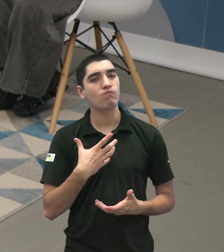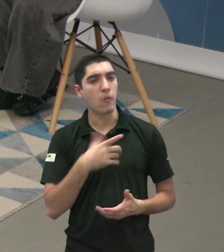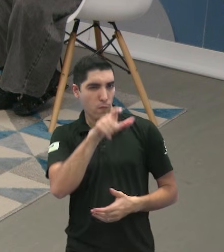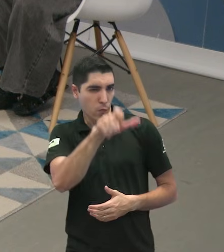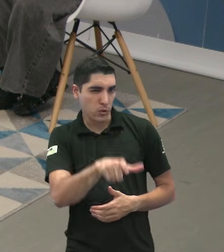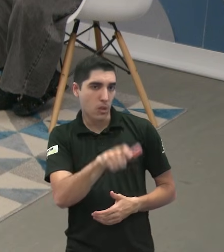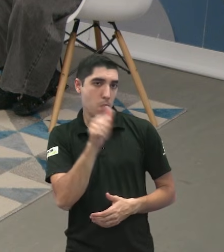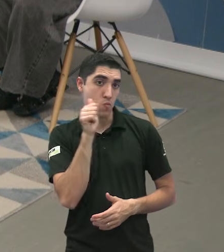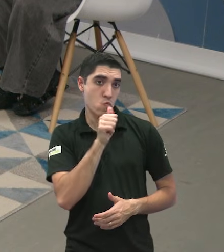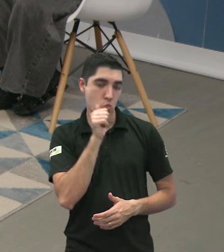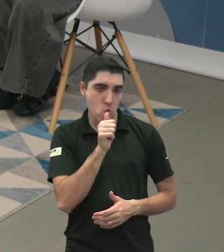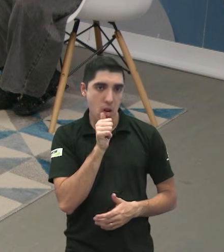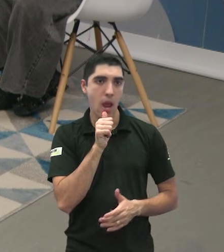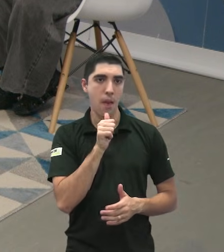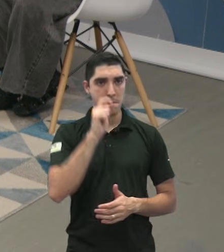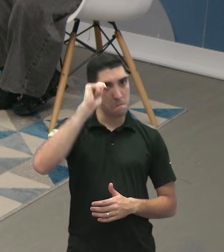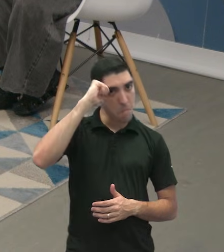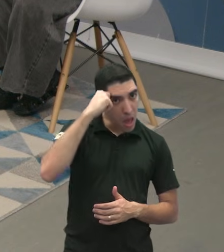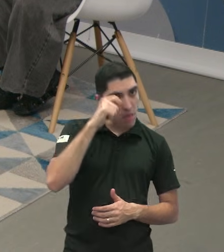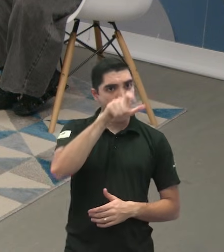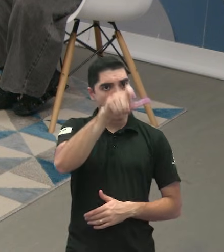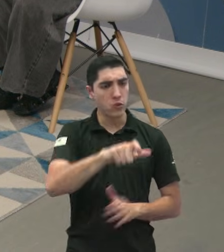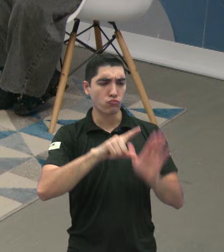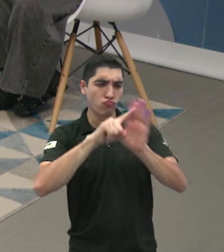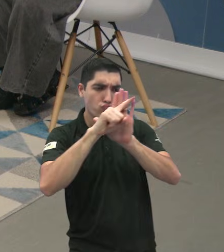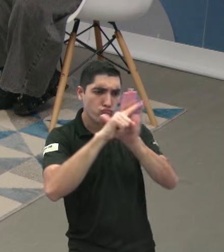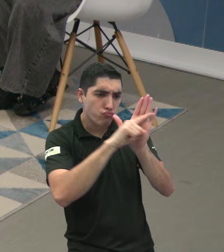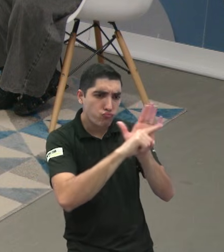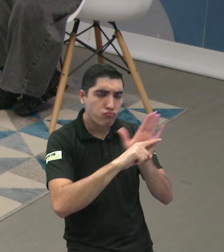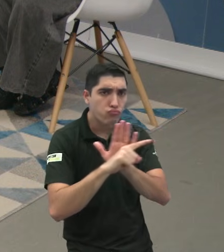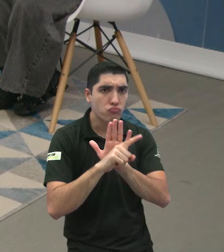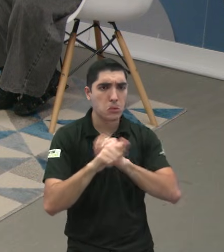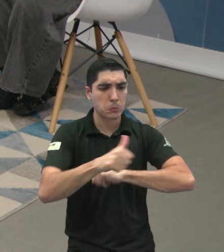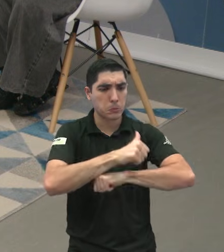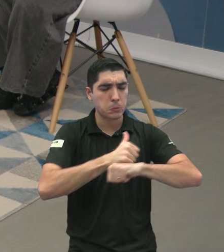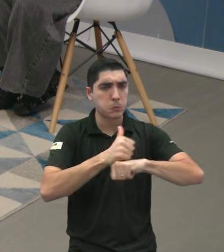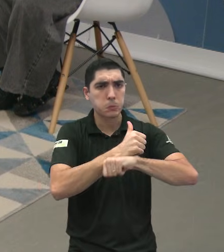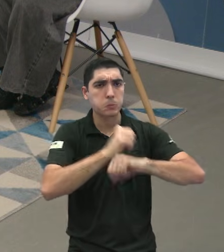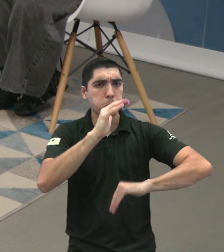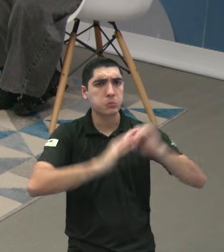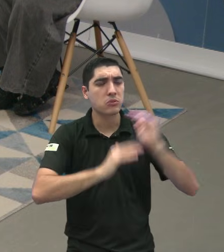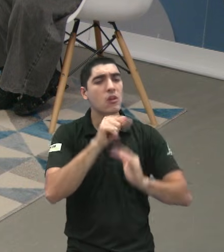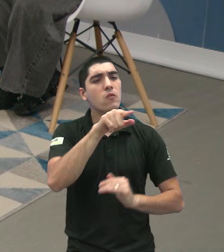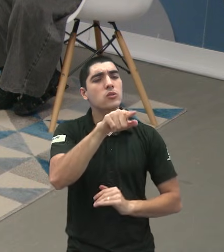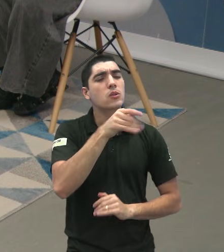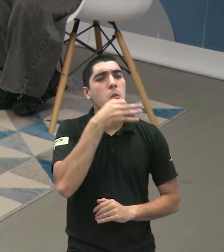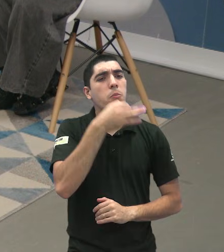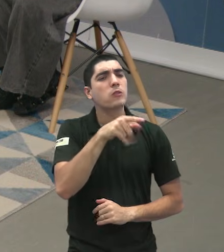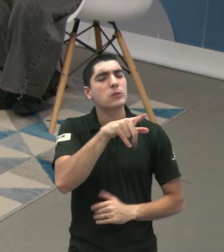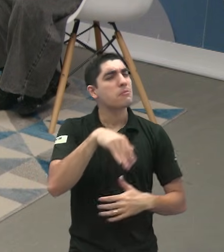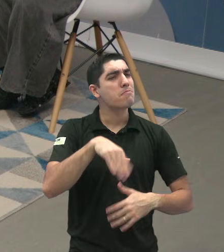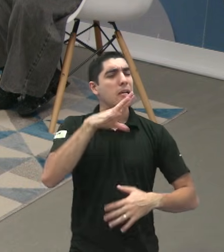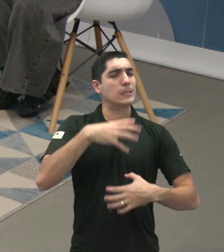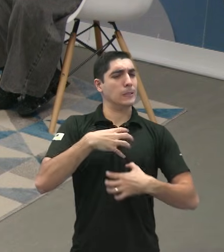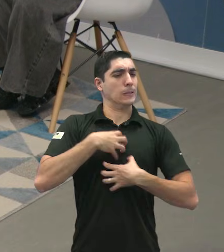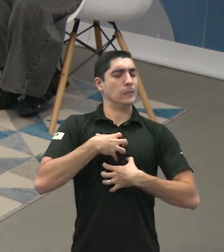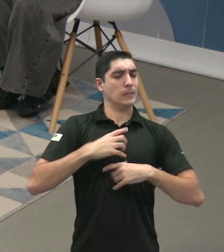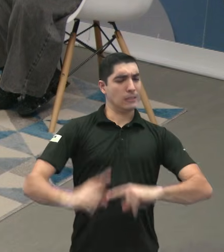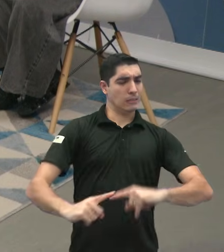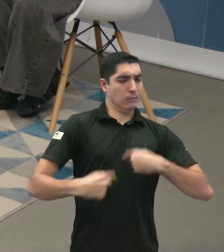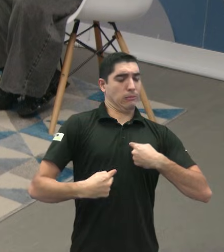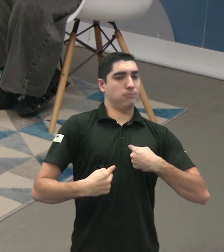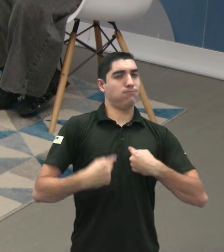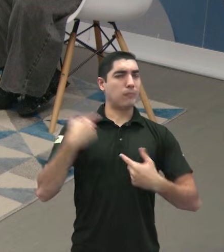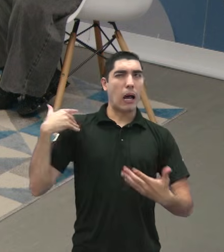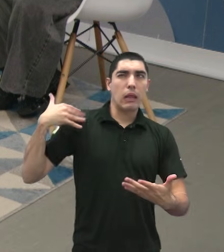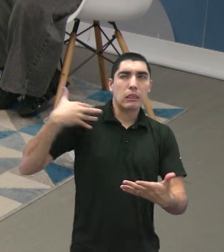uma pesquisadora mulher, negra, e o que você mais enfrenta no seu trabalho, no seu dia a dia, desde quando você